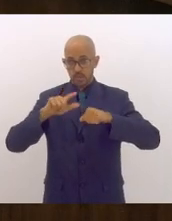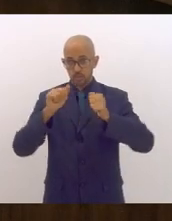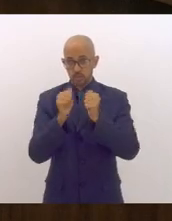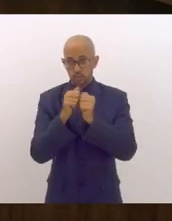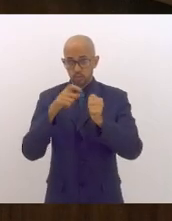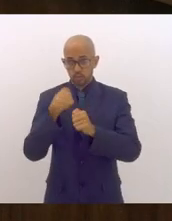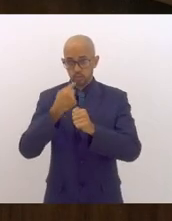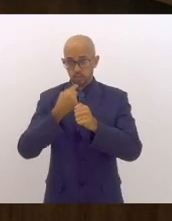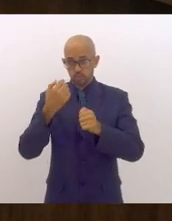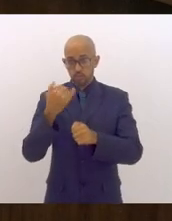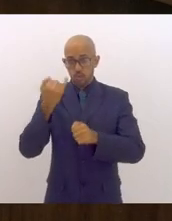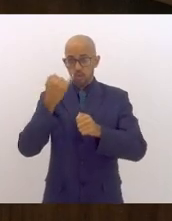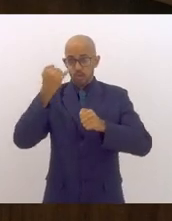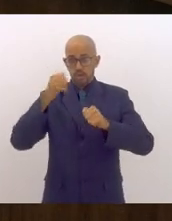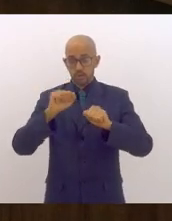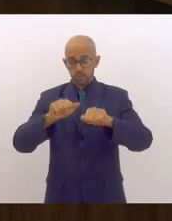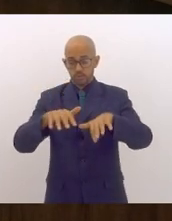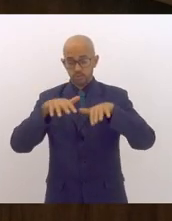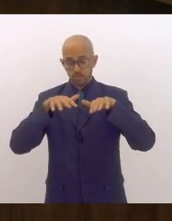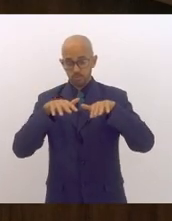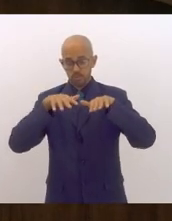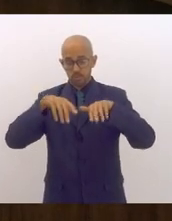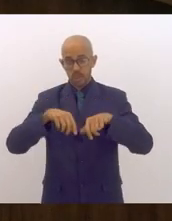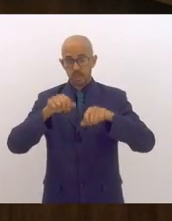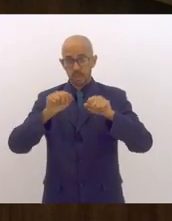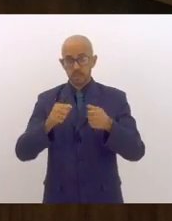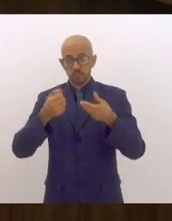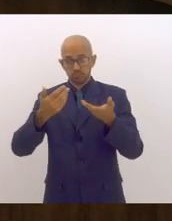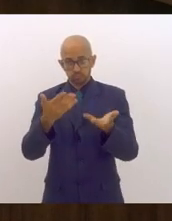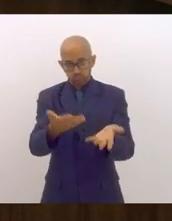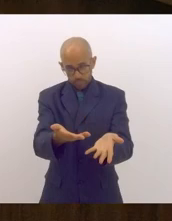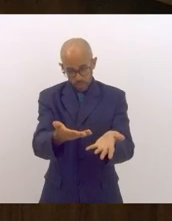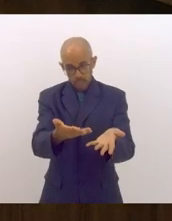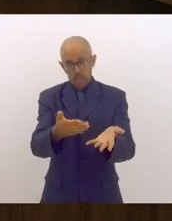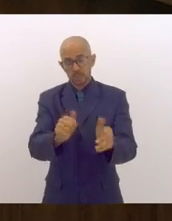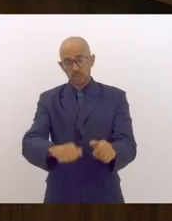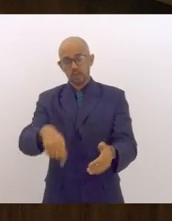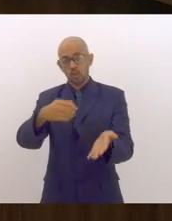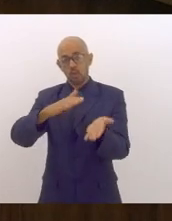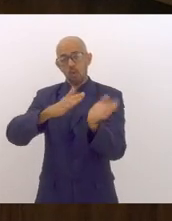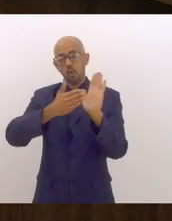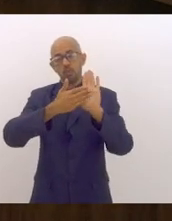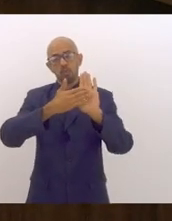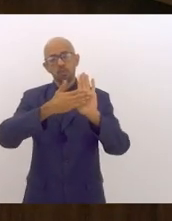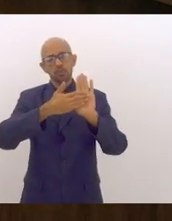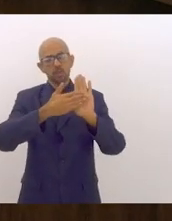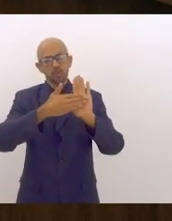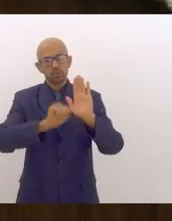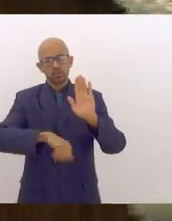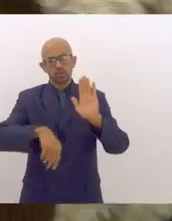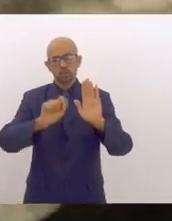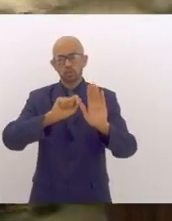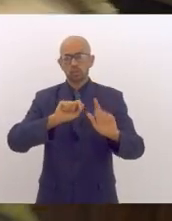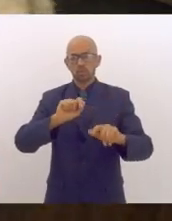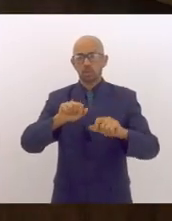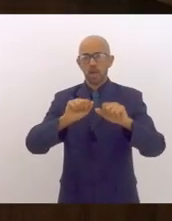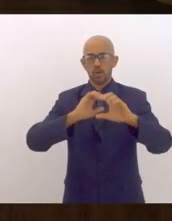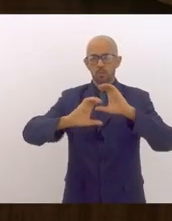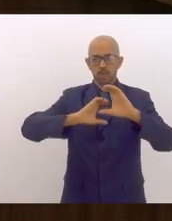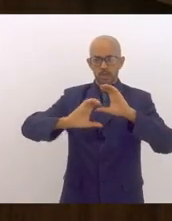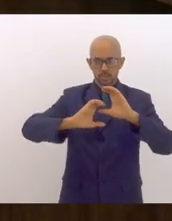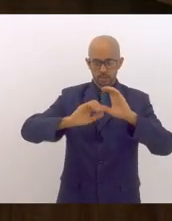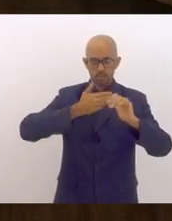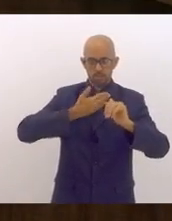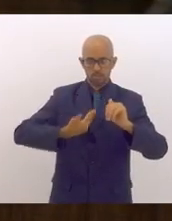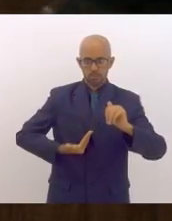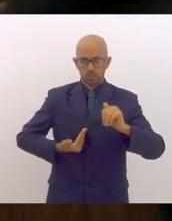importante que a Assembleia dê esta demonstração de apreço, de compromisso com a pauta da comunicação pública, que nós temos uma frente